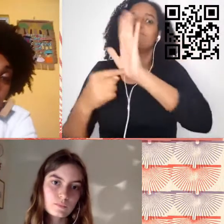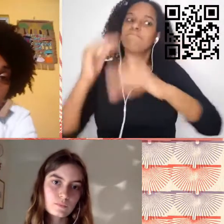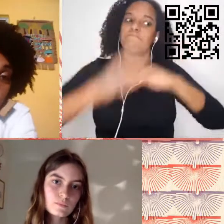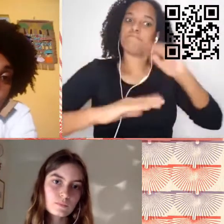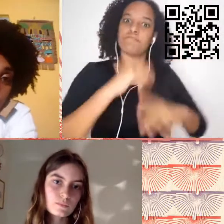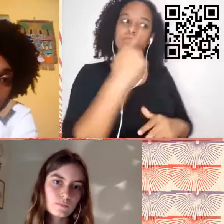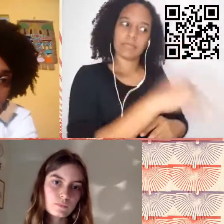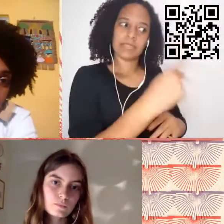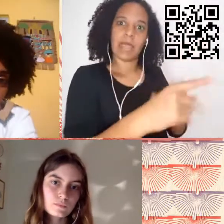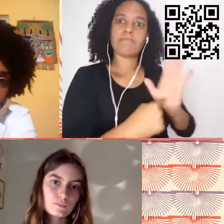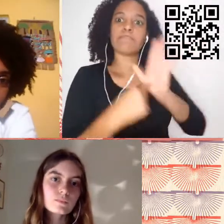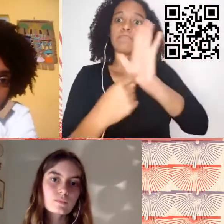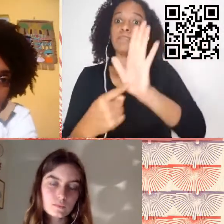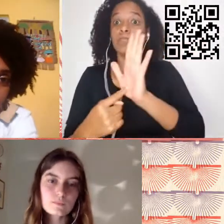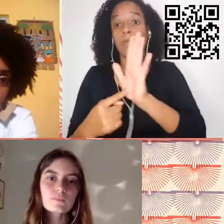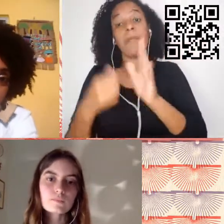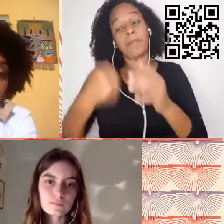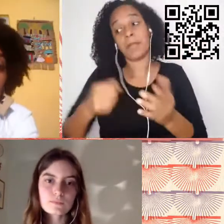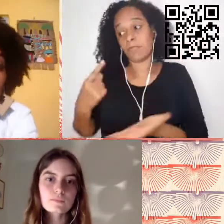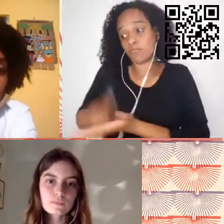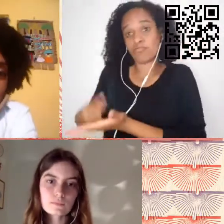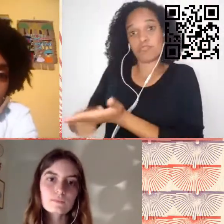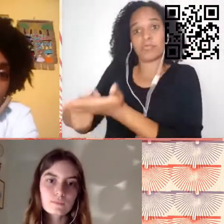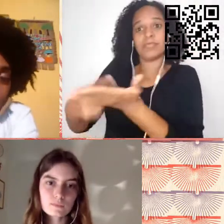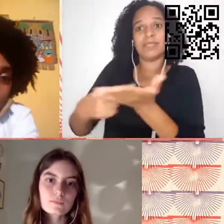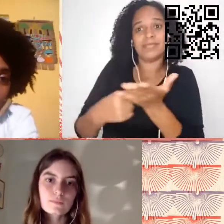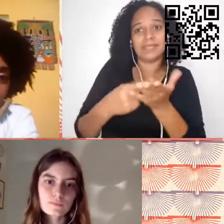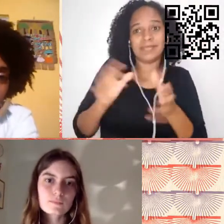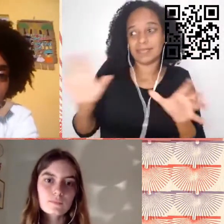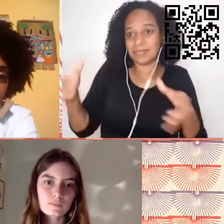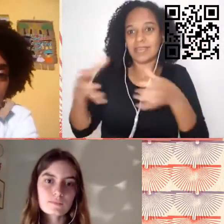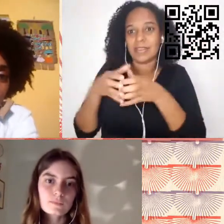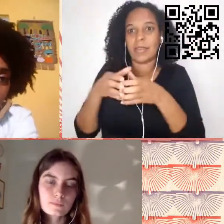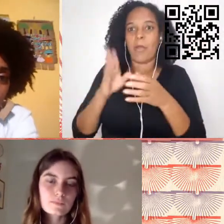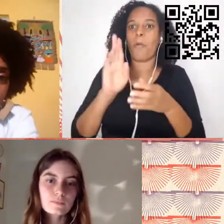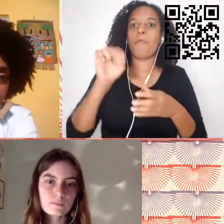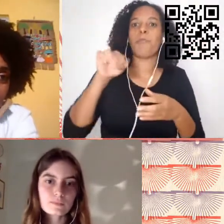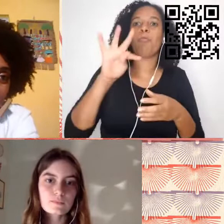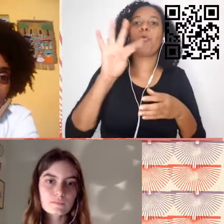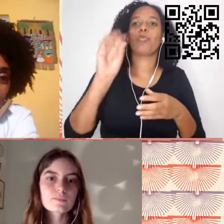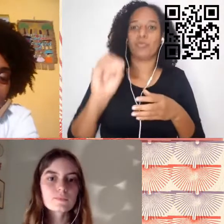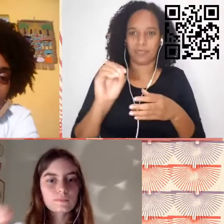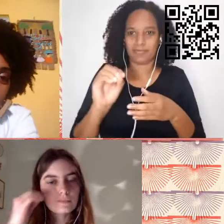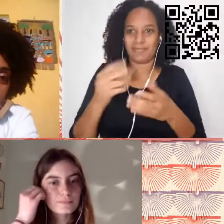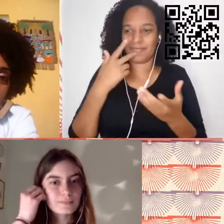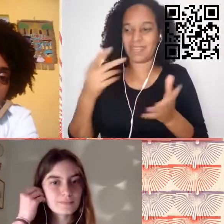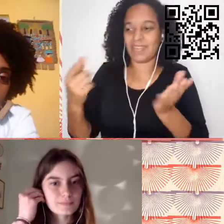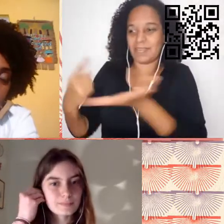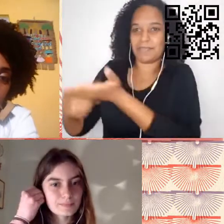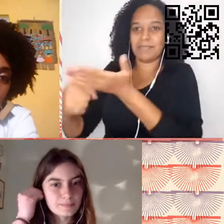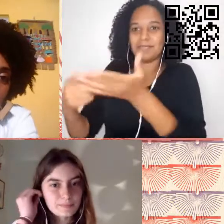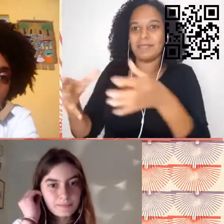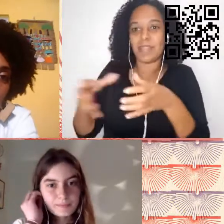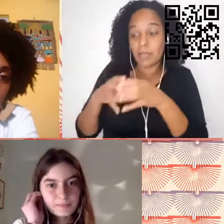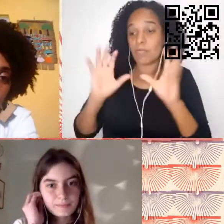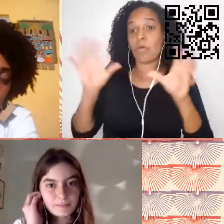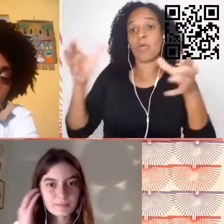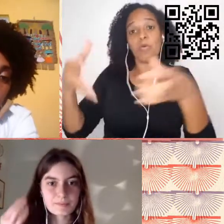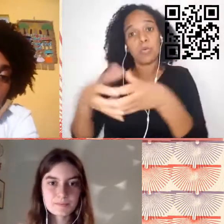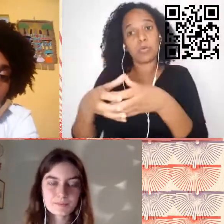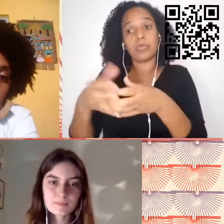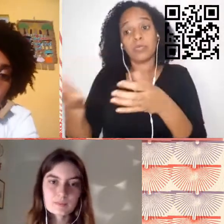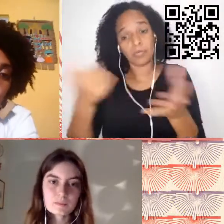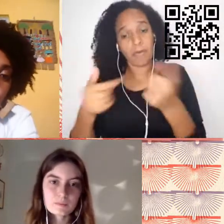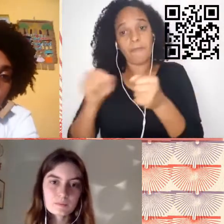sendo feito era juntar, trabalhar no Ubuntu, que a gente diz aqui, na coletividade, né? Trazendo esses elementos de fazer